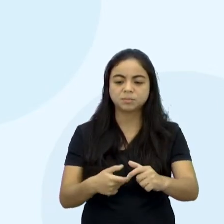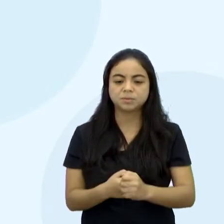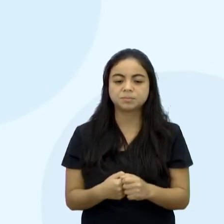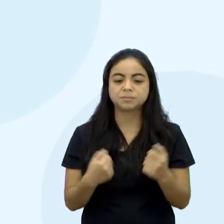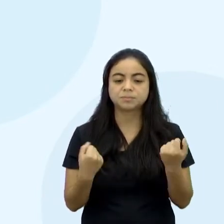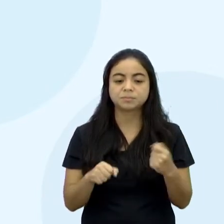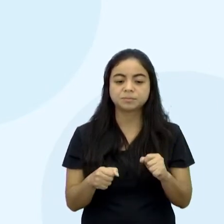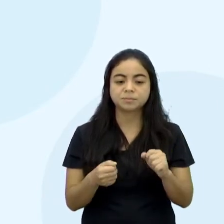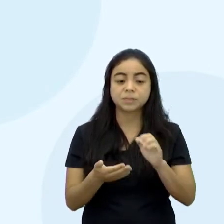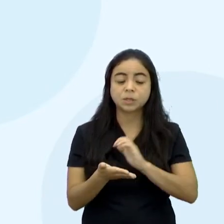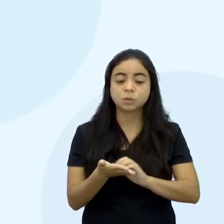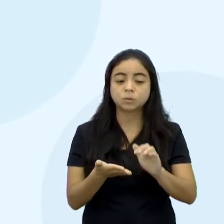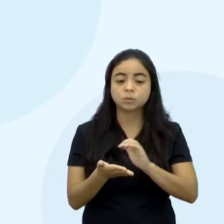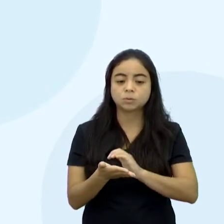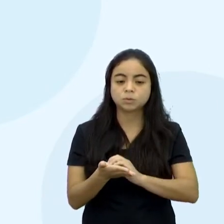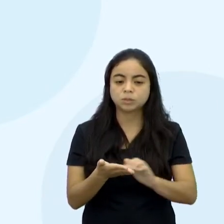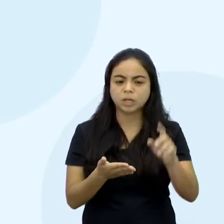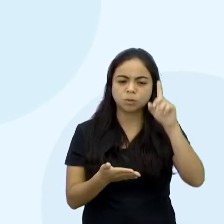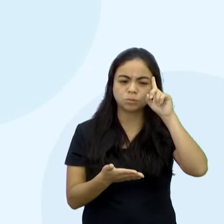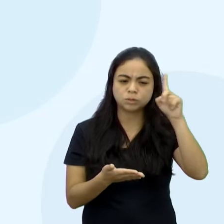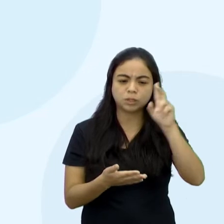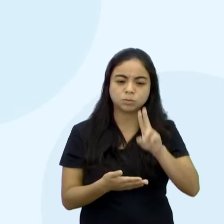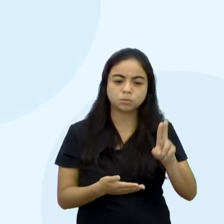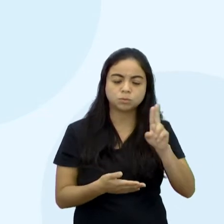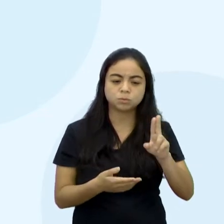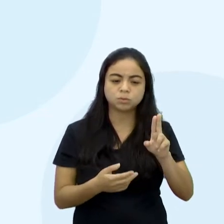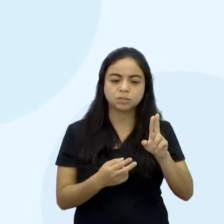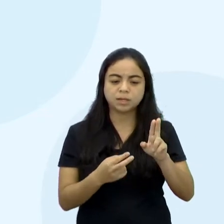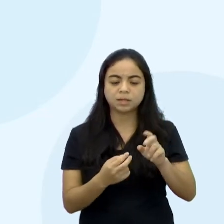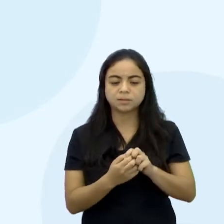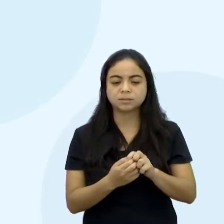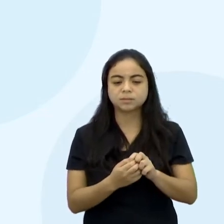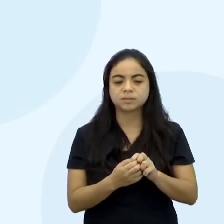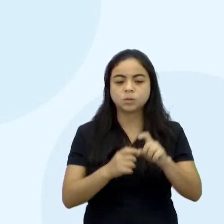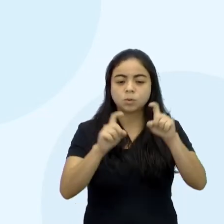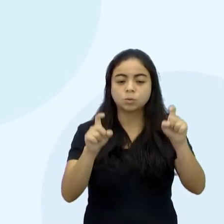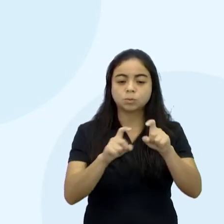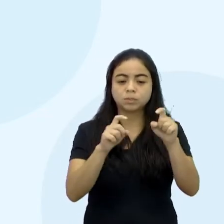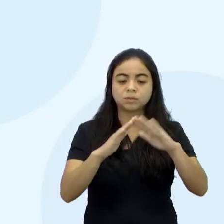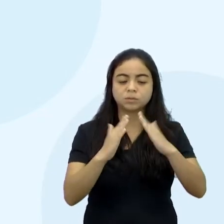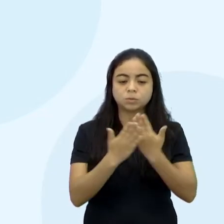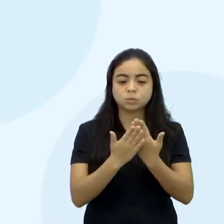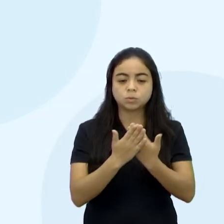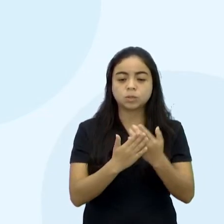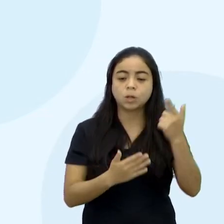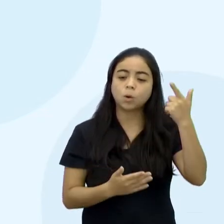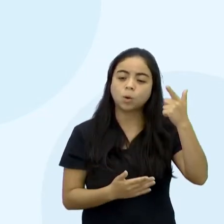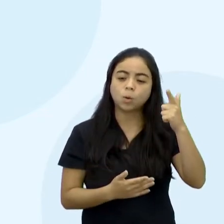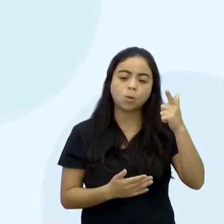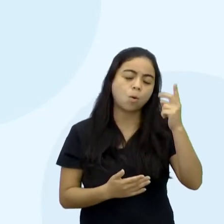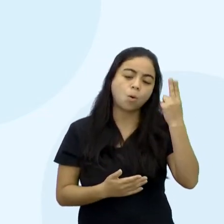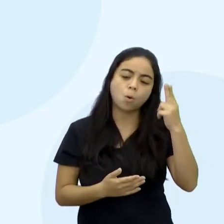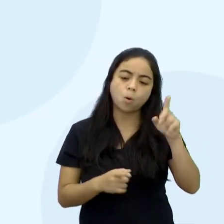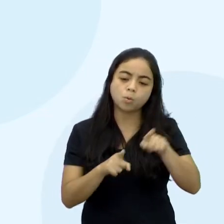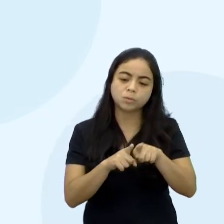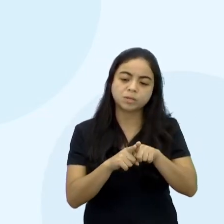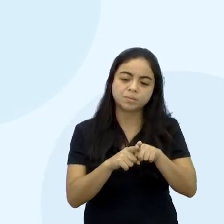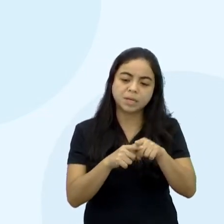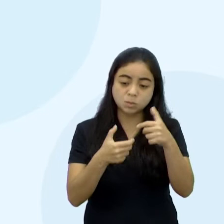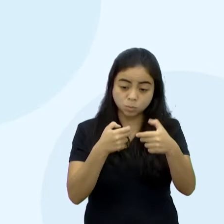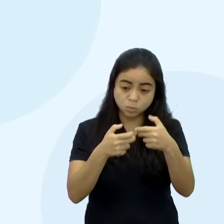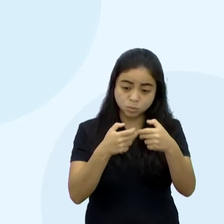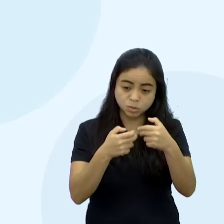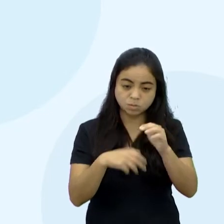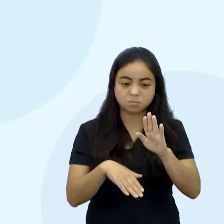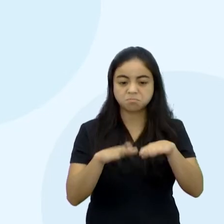pode agendar um dia e usar os computadores da escola ou de casa, ou utilizar seu smartphone para realizar as pesquisas necessárias. O que for melhor